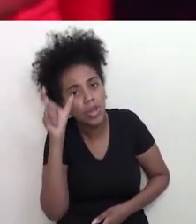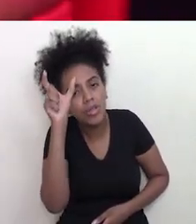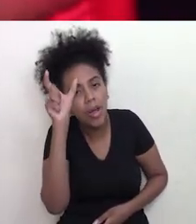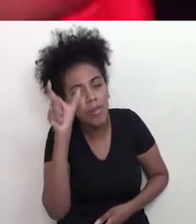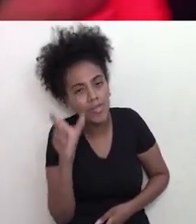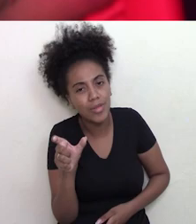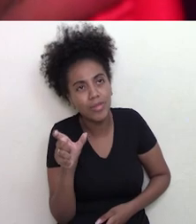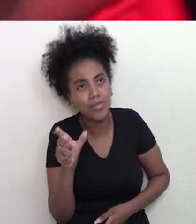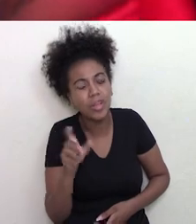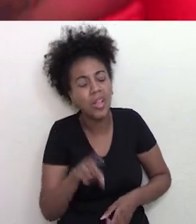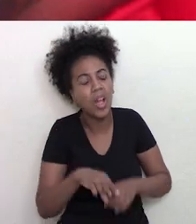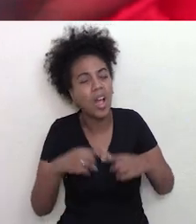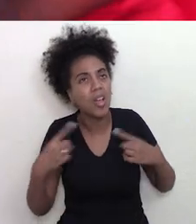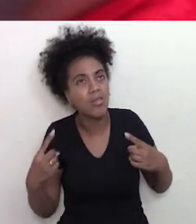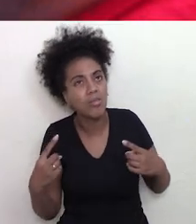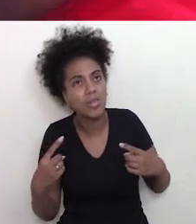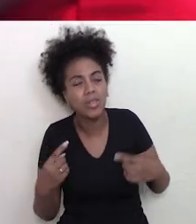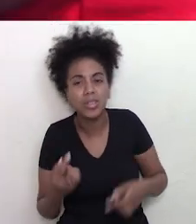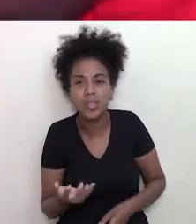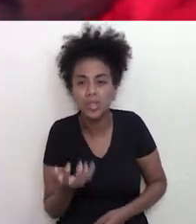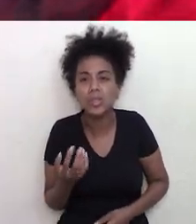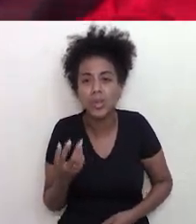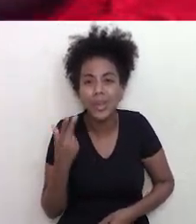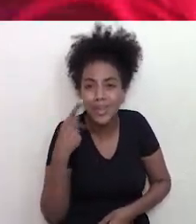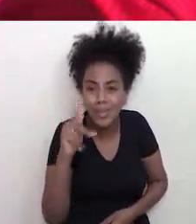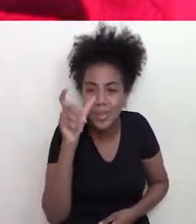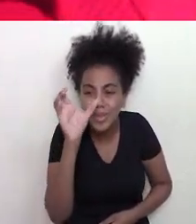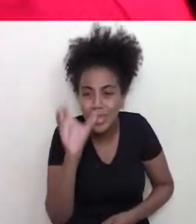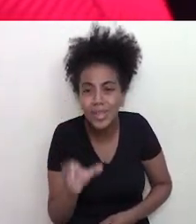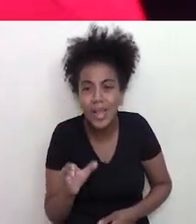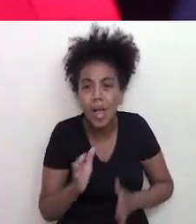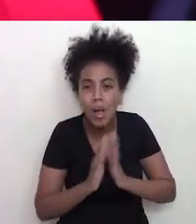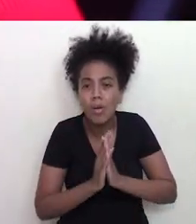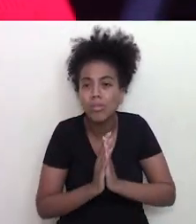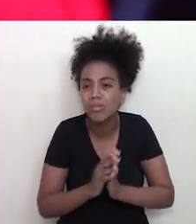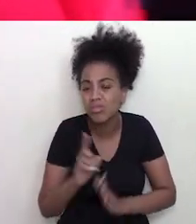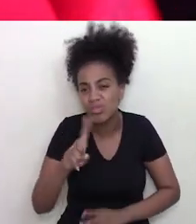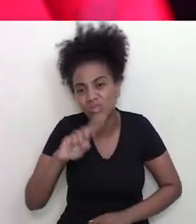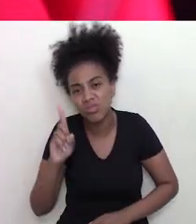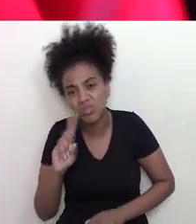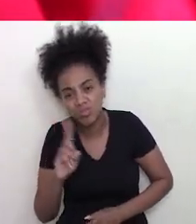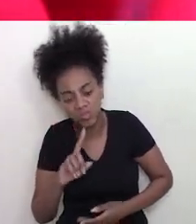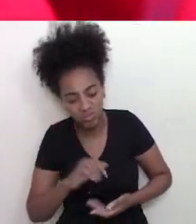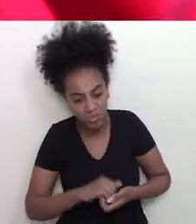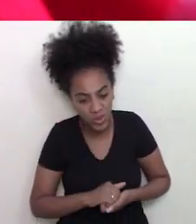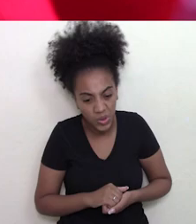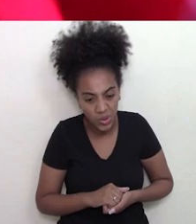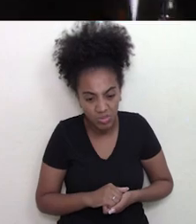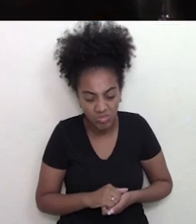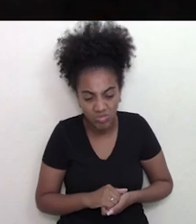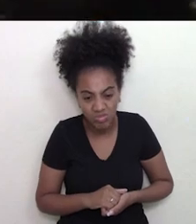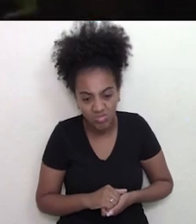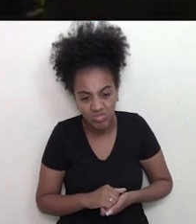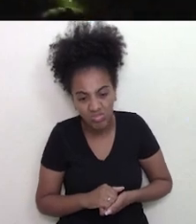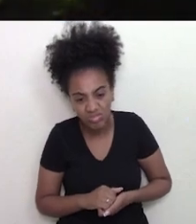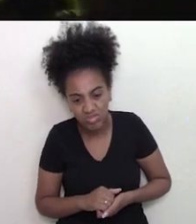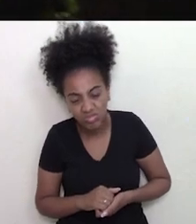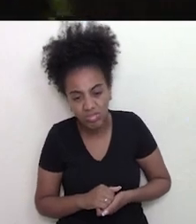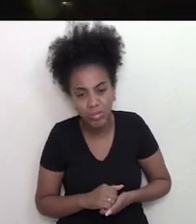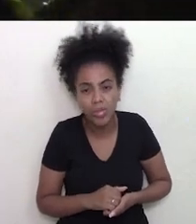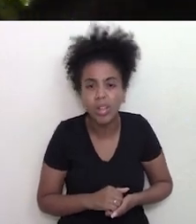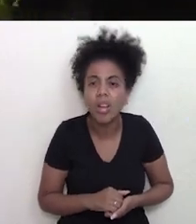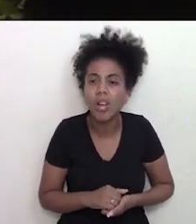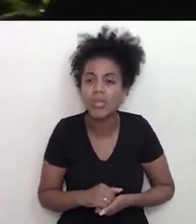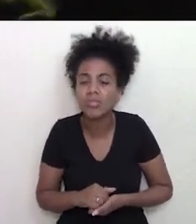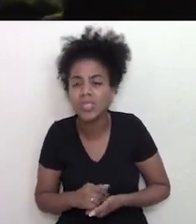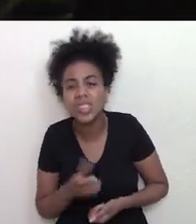te merecesse, eu não estaria aqui. Não, não, não. Ou talvez você não queira se envolver, magoada, tá